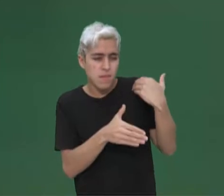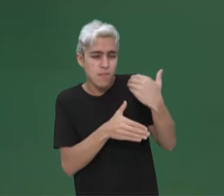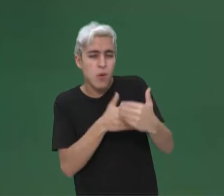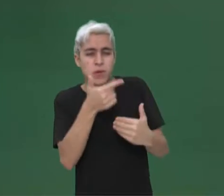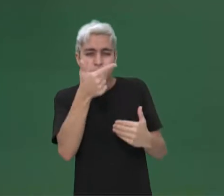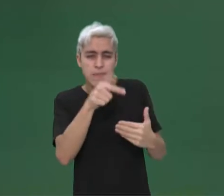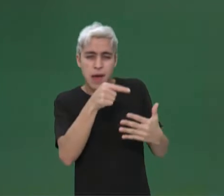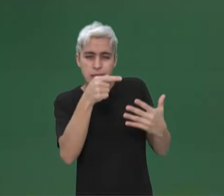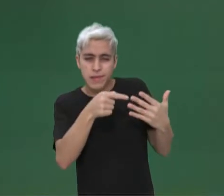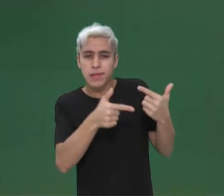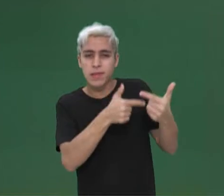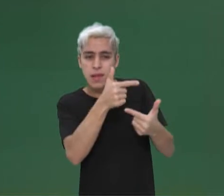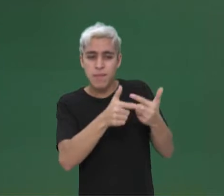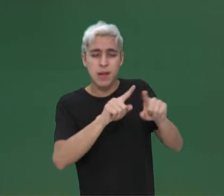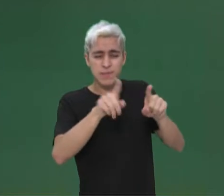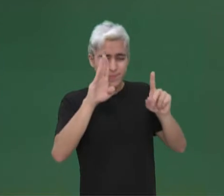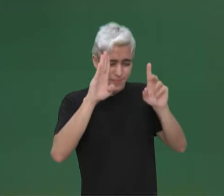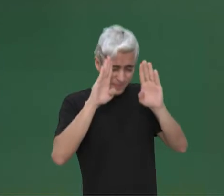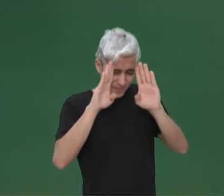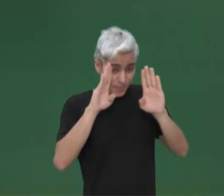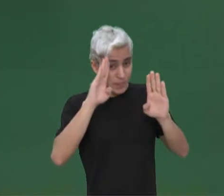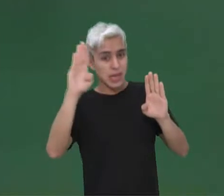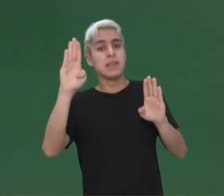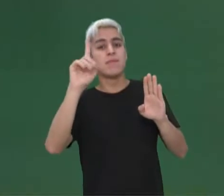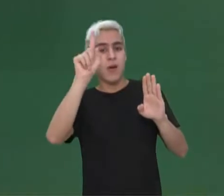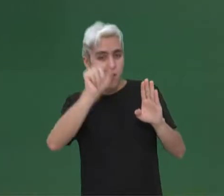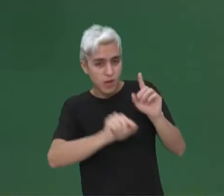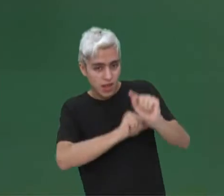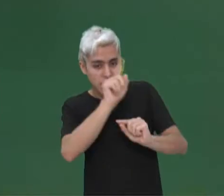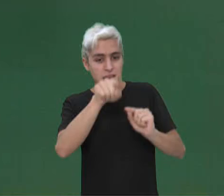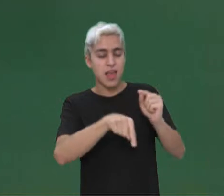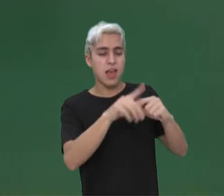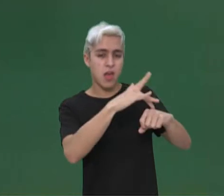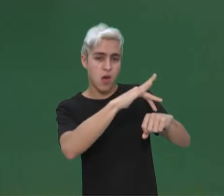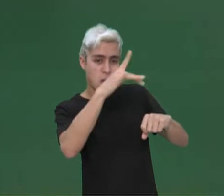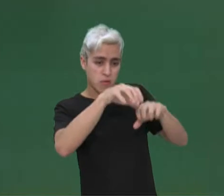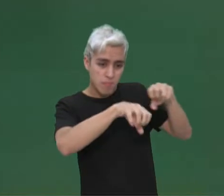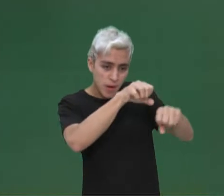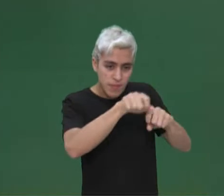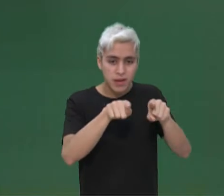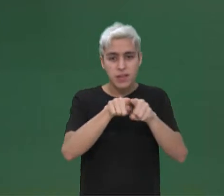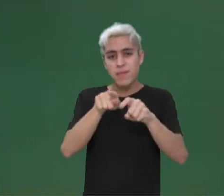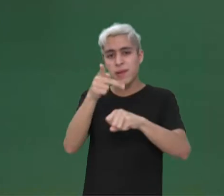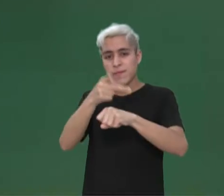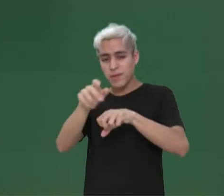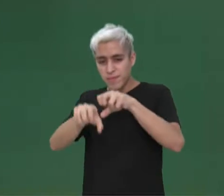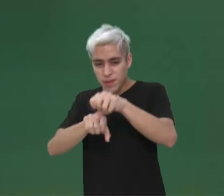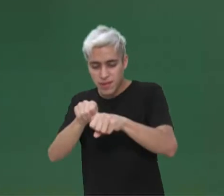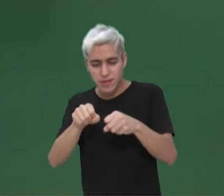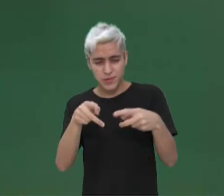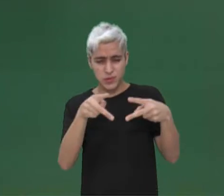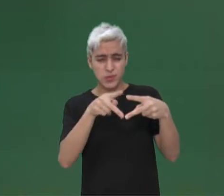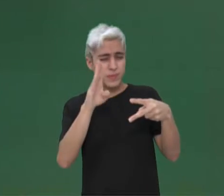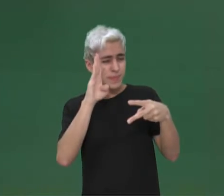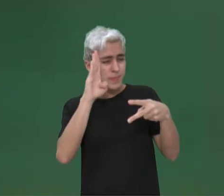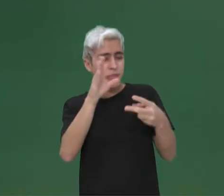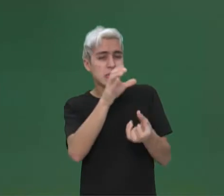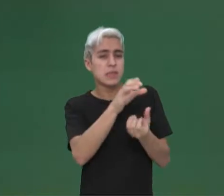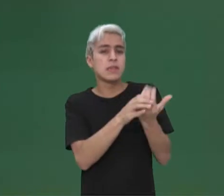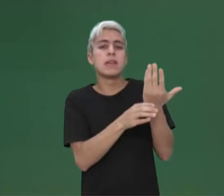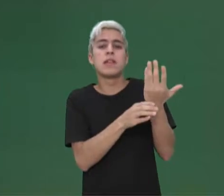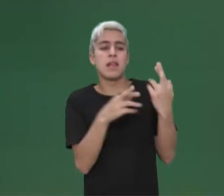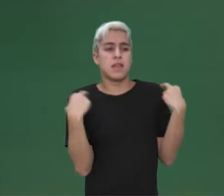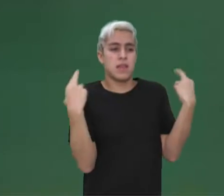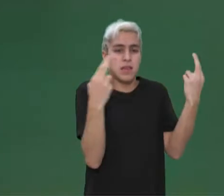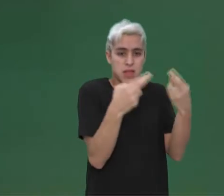desenvolvidas ao longo do tempo. Mas ouro e prata são as duas básicas. Lembra? São os 2 primeiros vice-reinados que foram criados. O